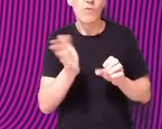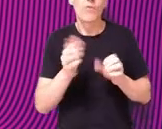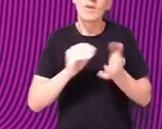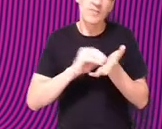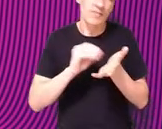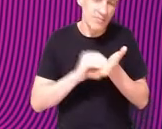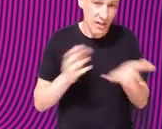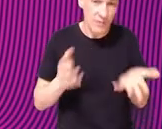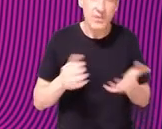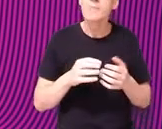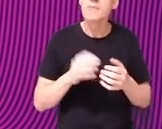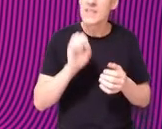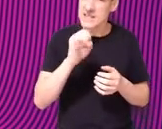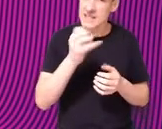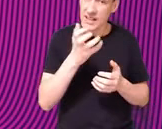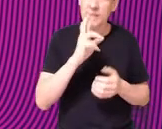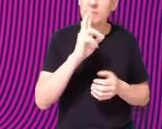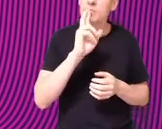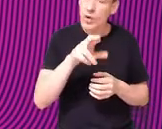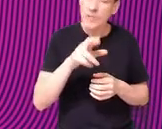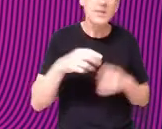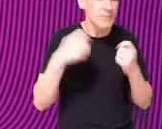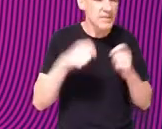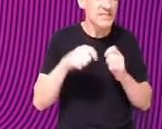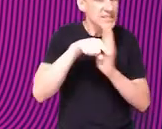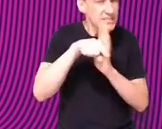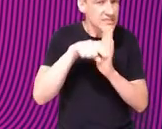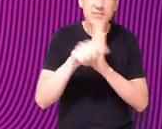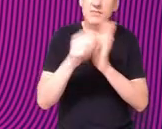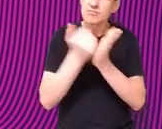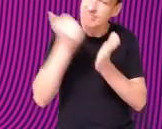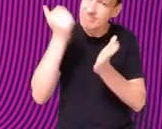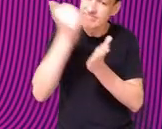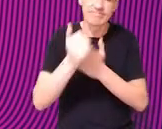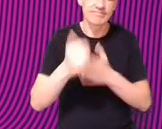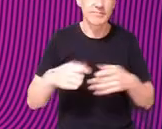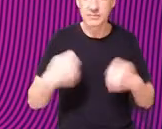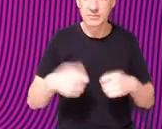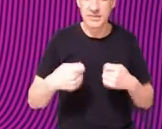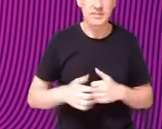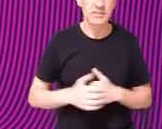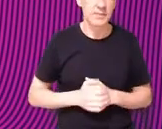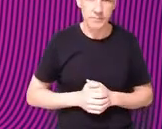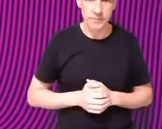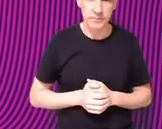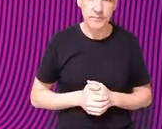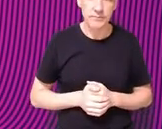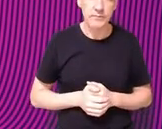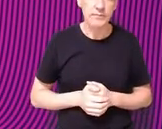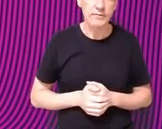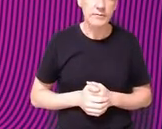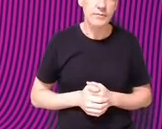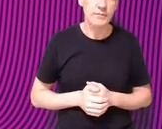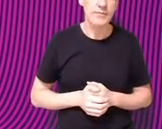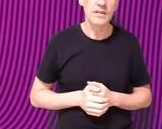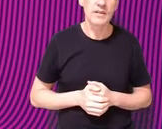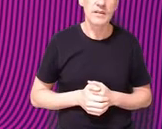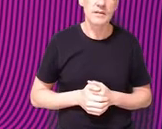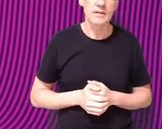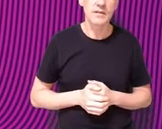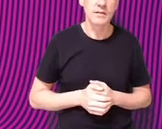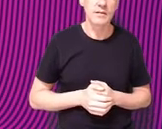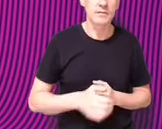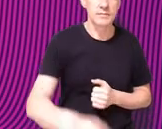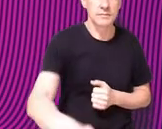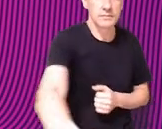que evoluir nessa investigação. Tivemos já uma experiência boa com PET-CT, mas não é um padrão, assim, ouro de diagnóstico. Uma